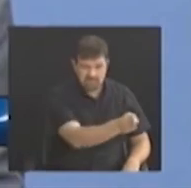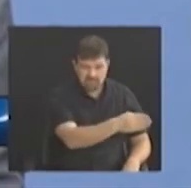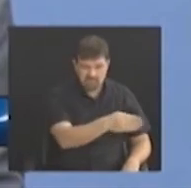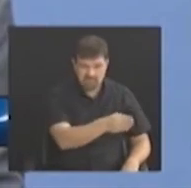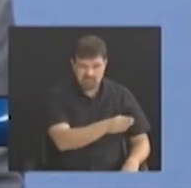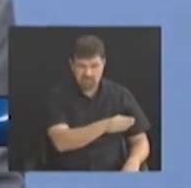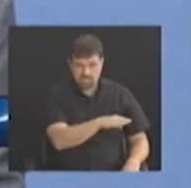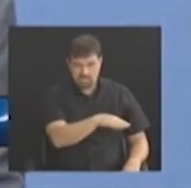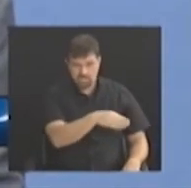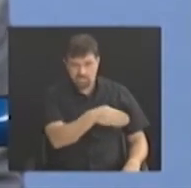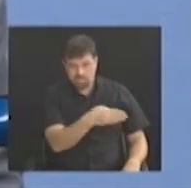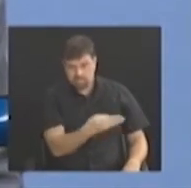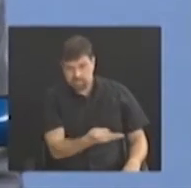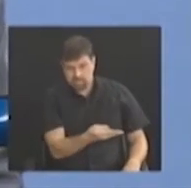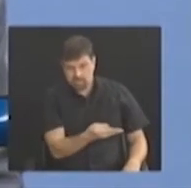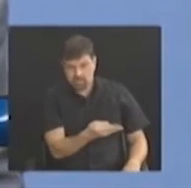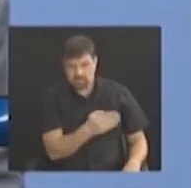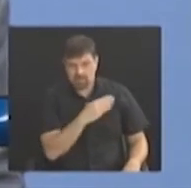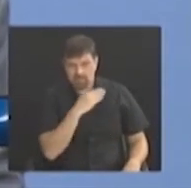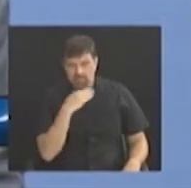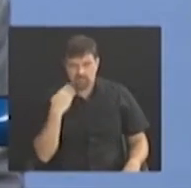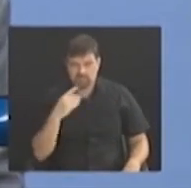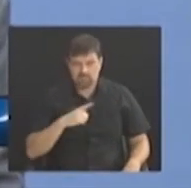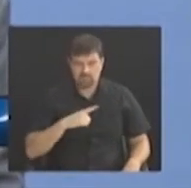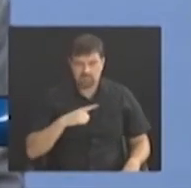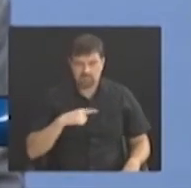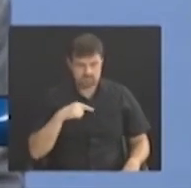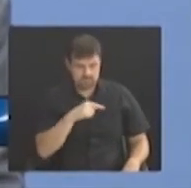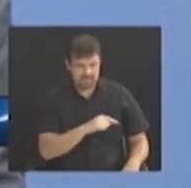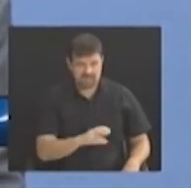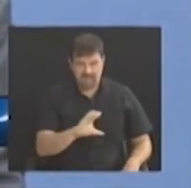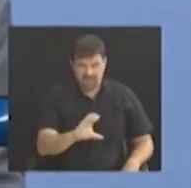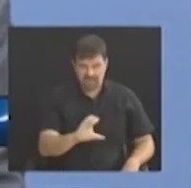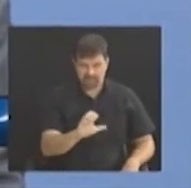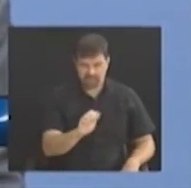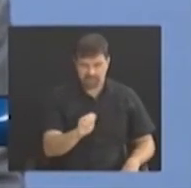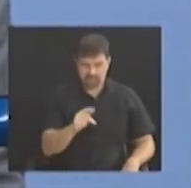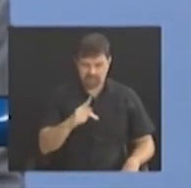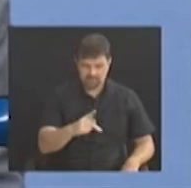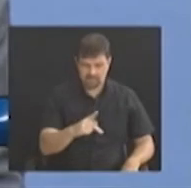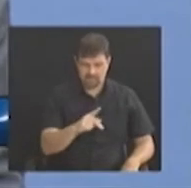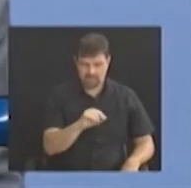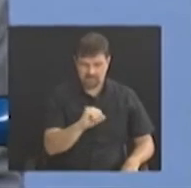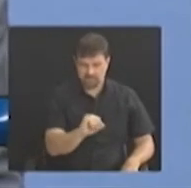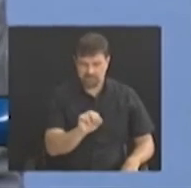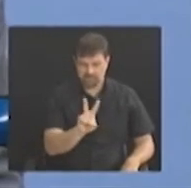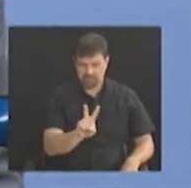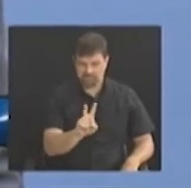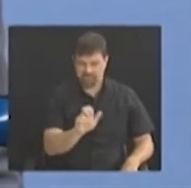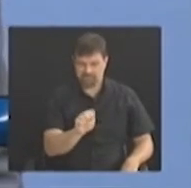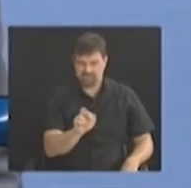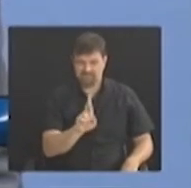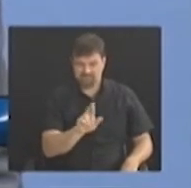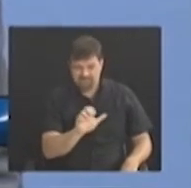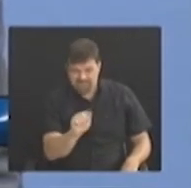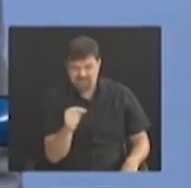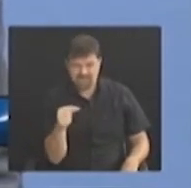A situação muito triste, aquele casal ali de capivara que estava ali. E os